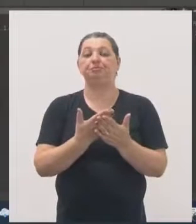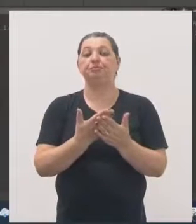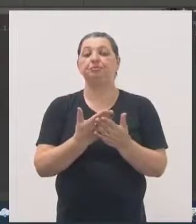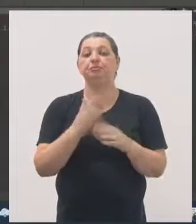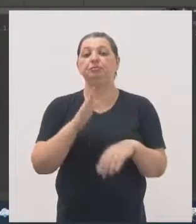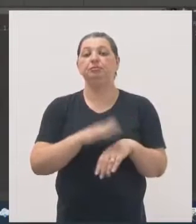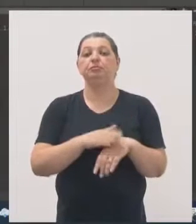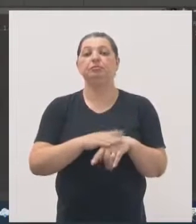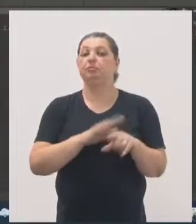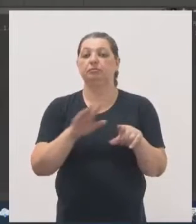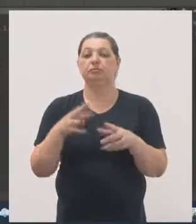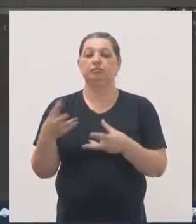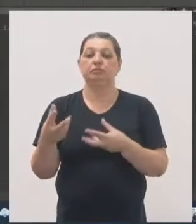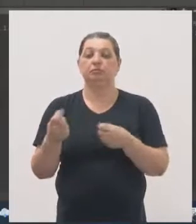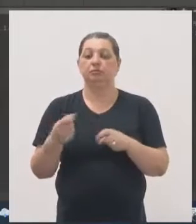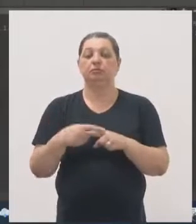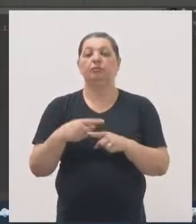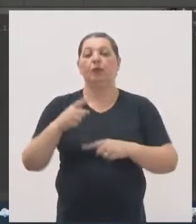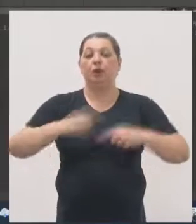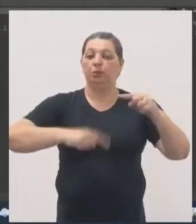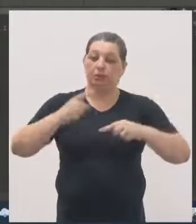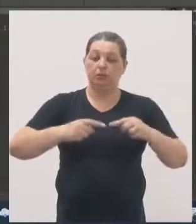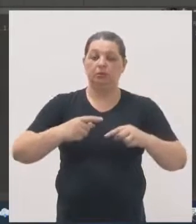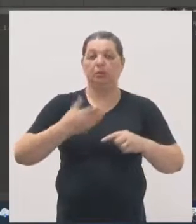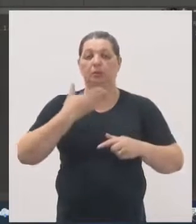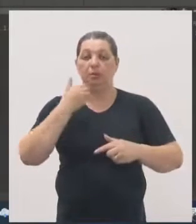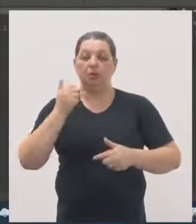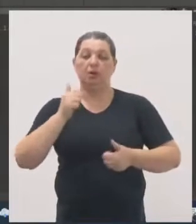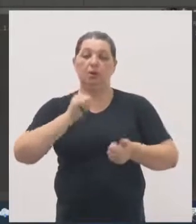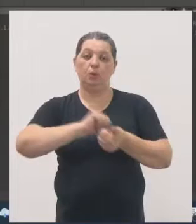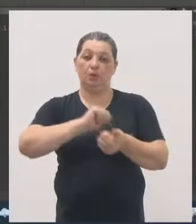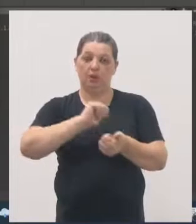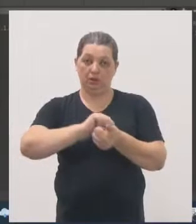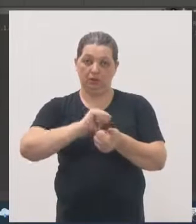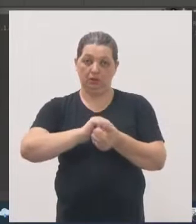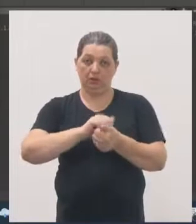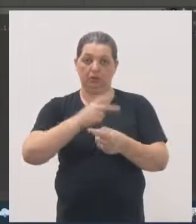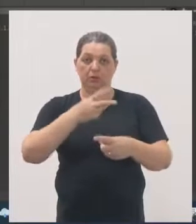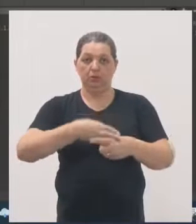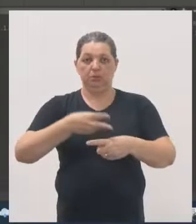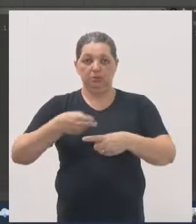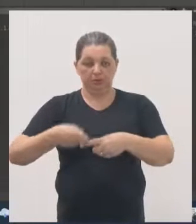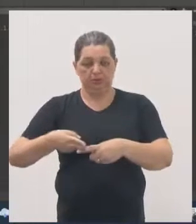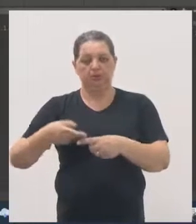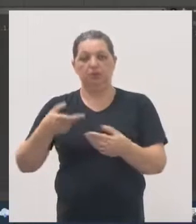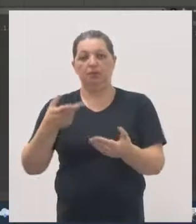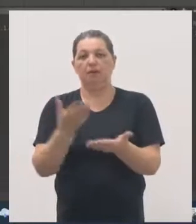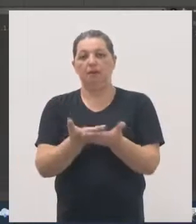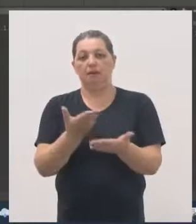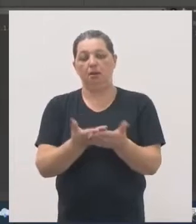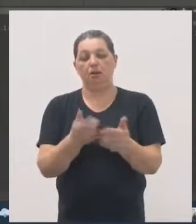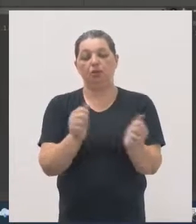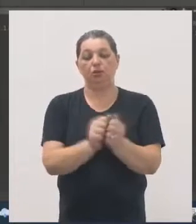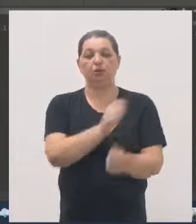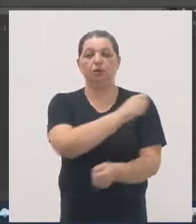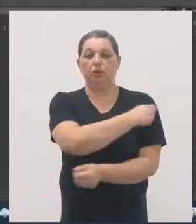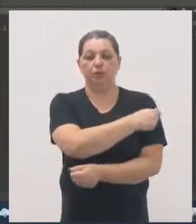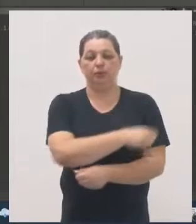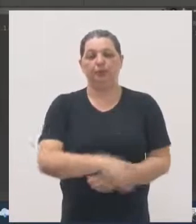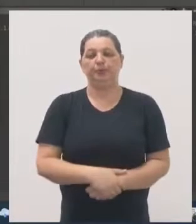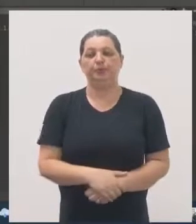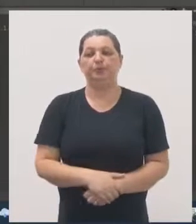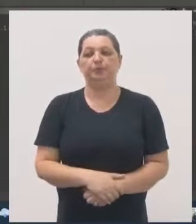esses produtos para melhorar a qualidade das produções nas aulas aí com os alunos. Aliás, tem alguns